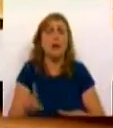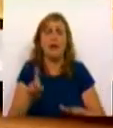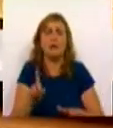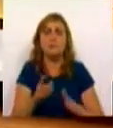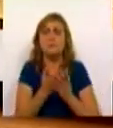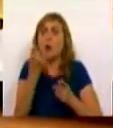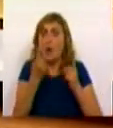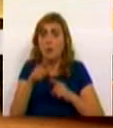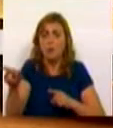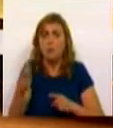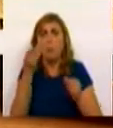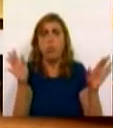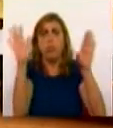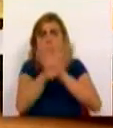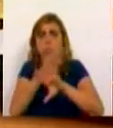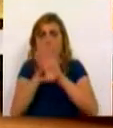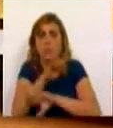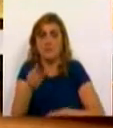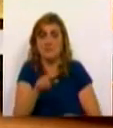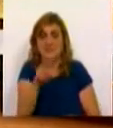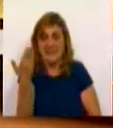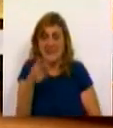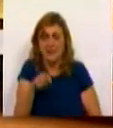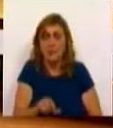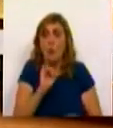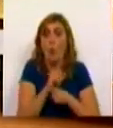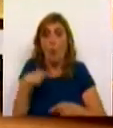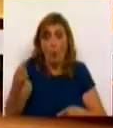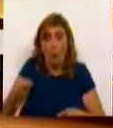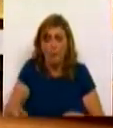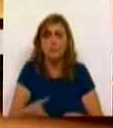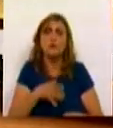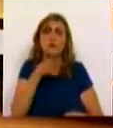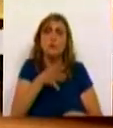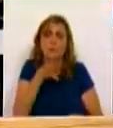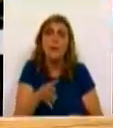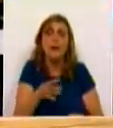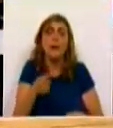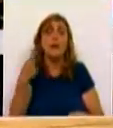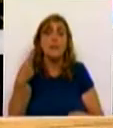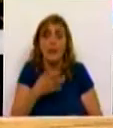enquanto uns atiram areia para os olhos desses direitos e outros explicam